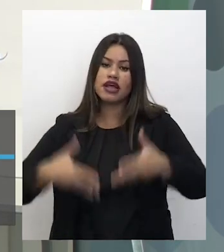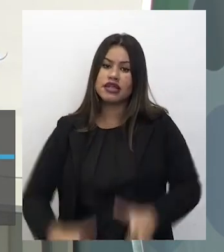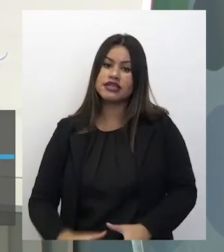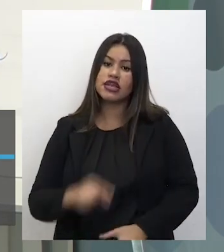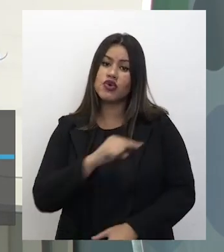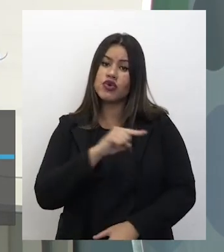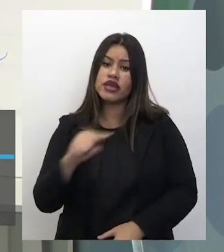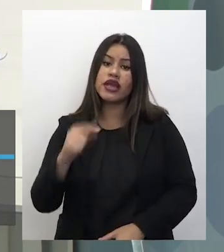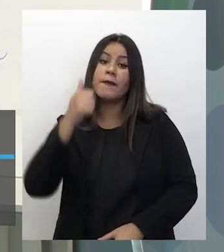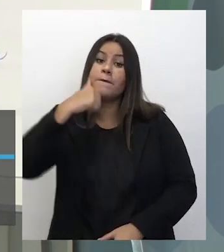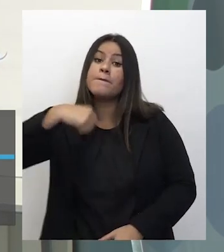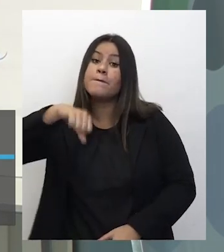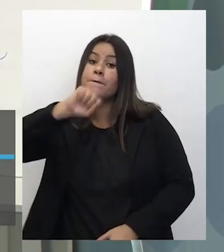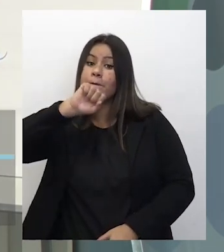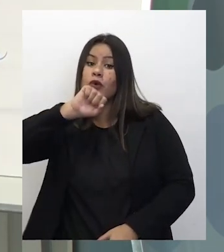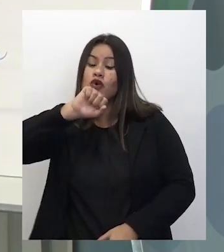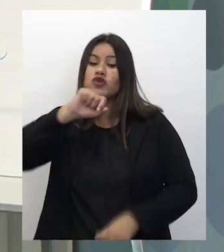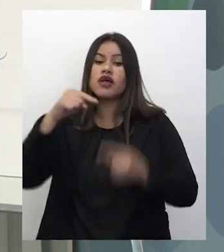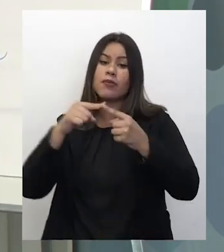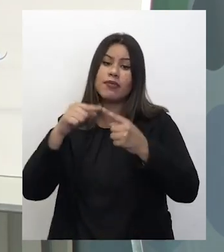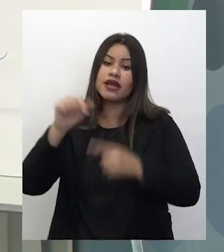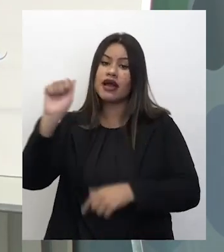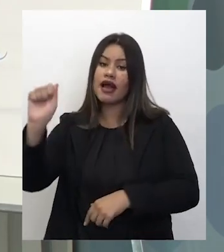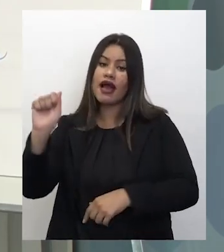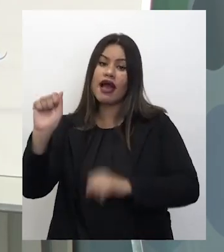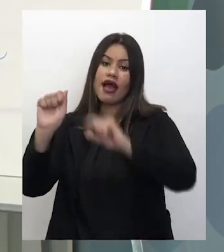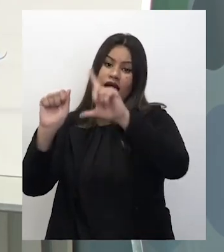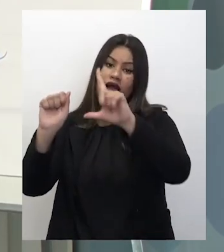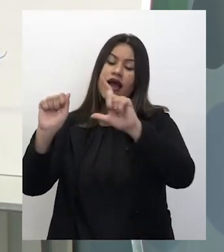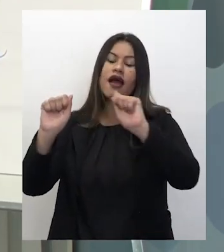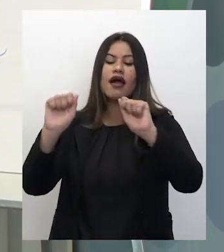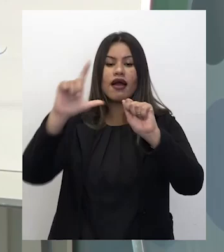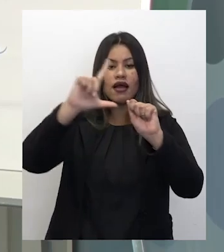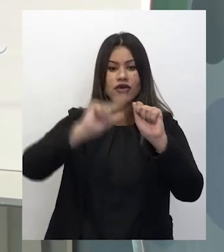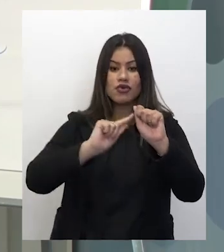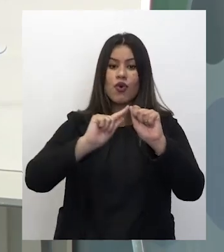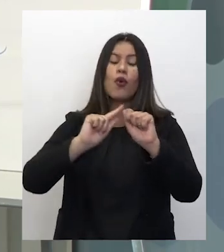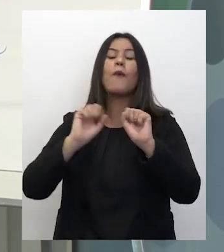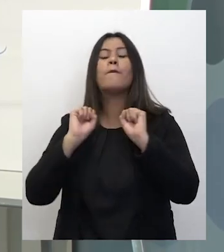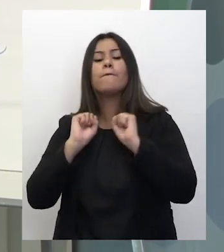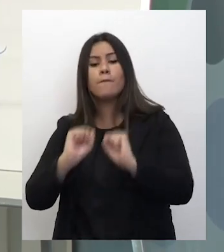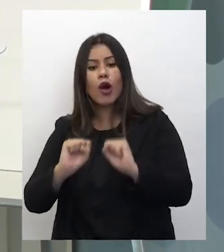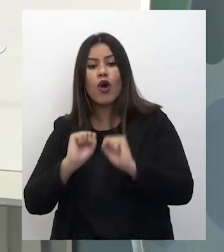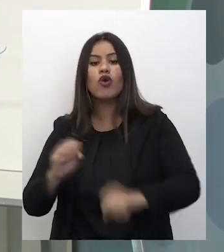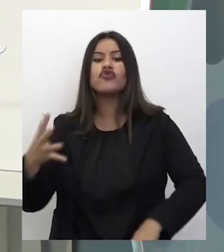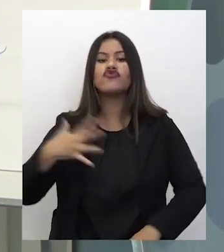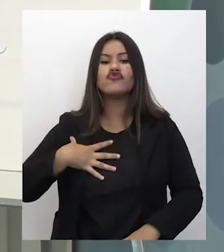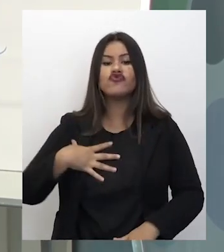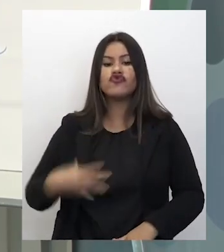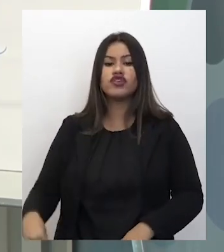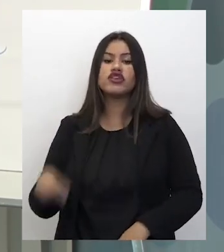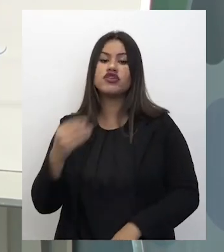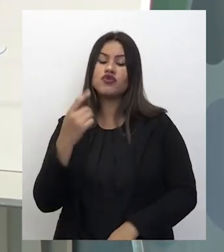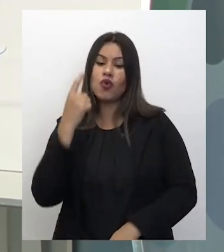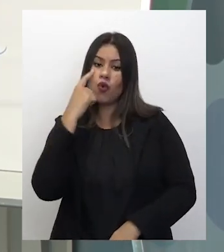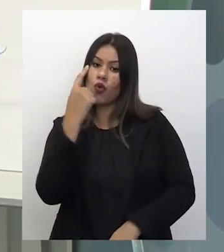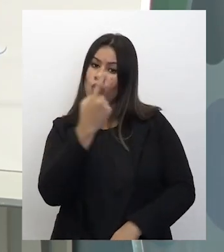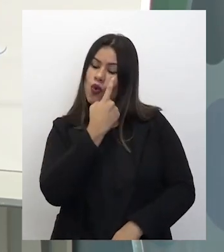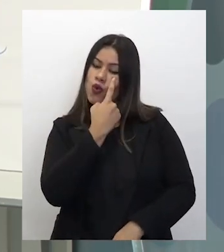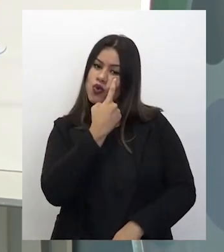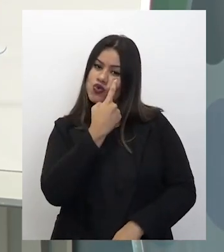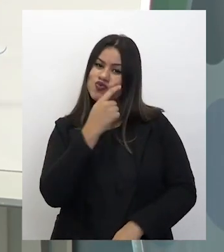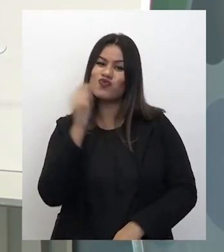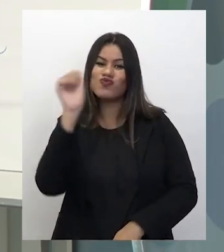a companheira dele também é azinho, então mesmo os dois tendo o olho castanho, eles podem ter um filho azinho, porque é só